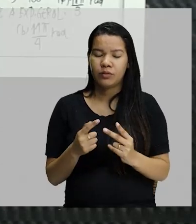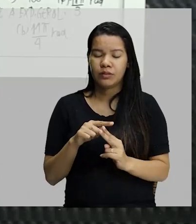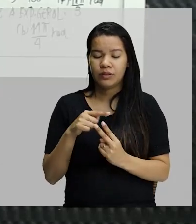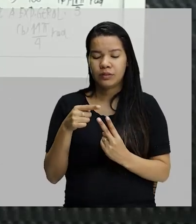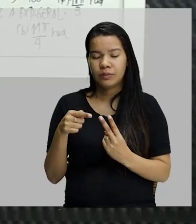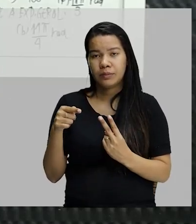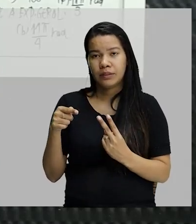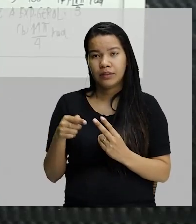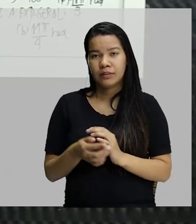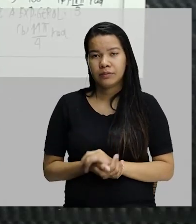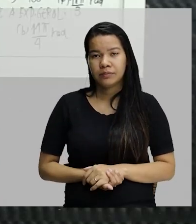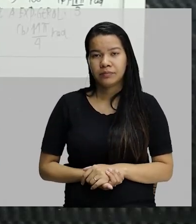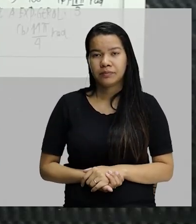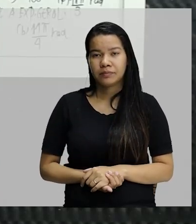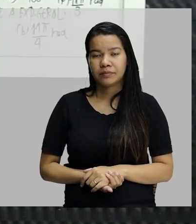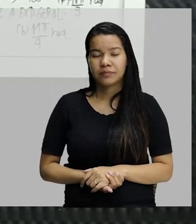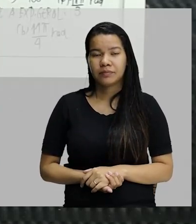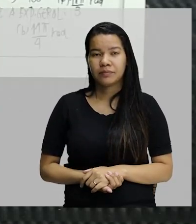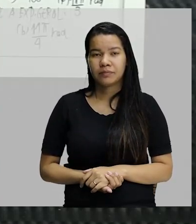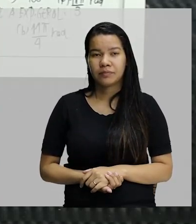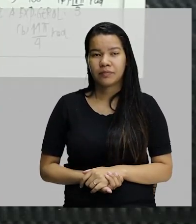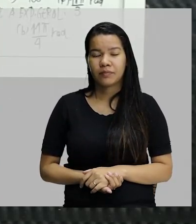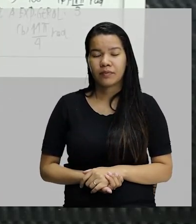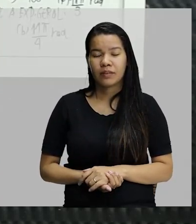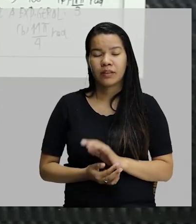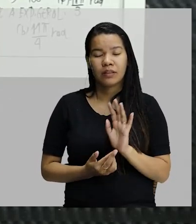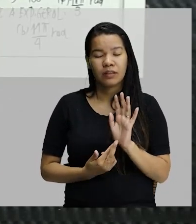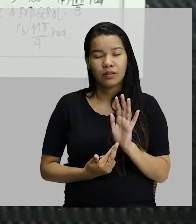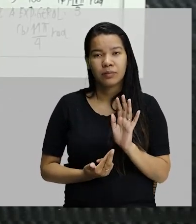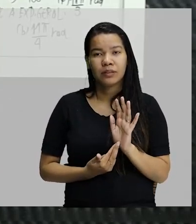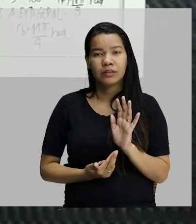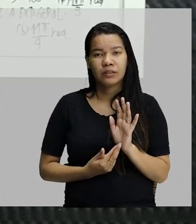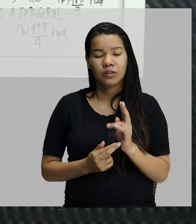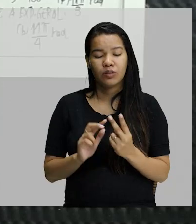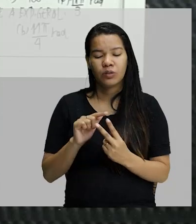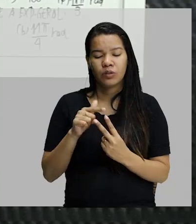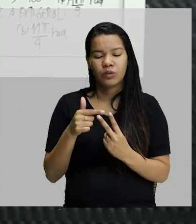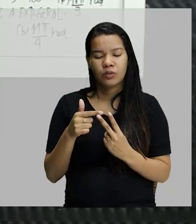em radiano, e uma volta completa representa